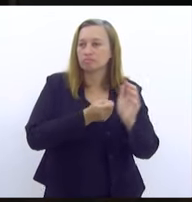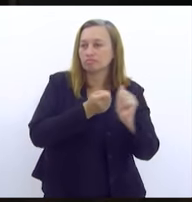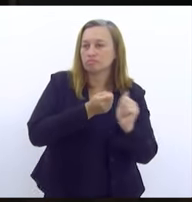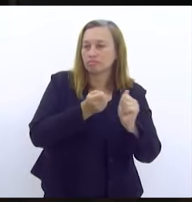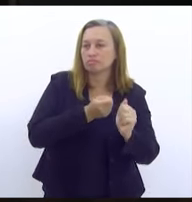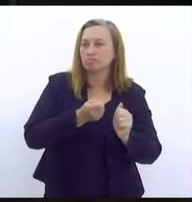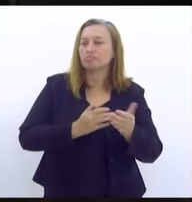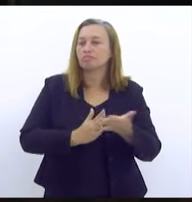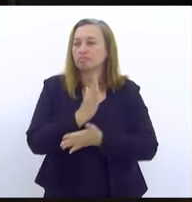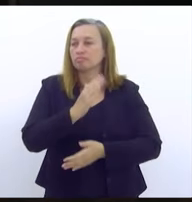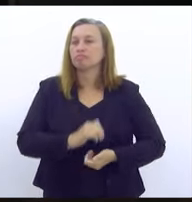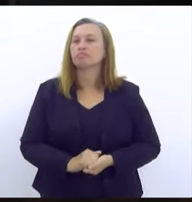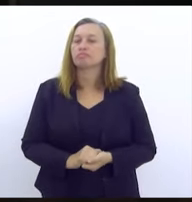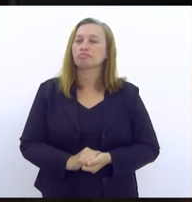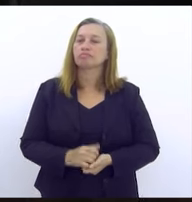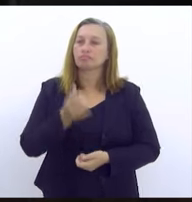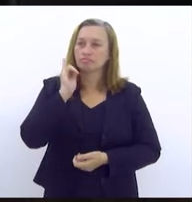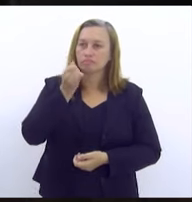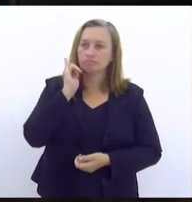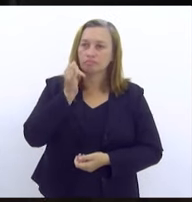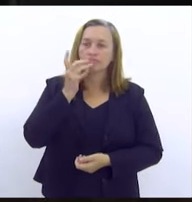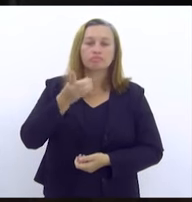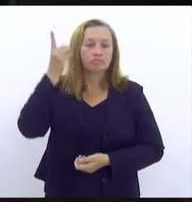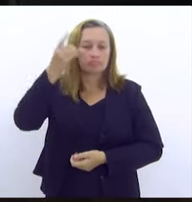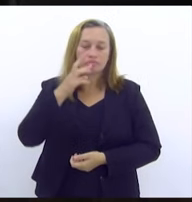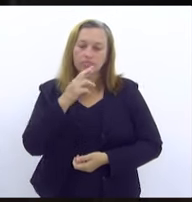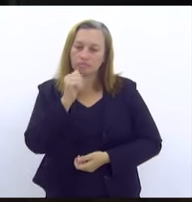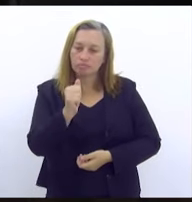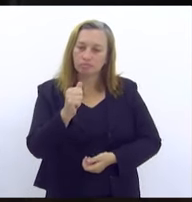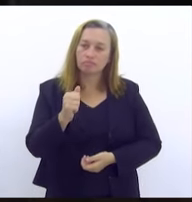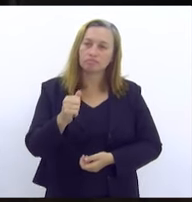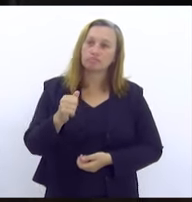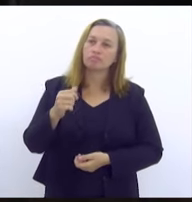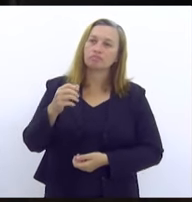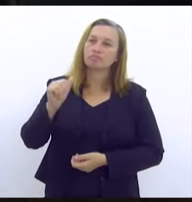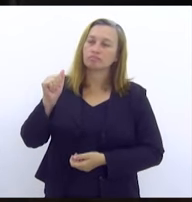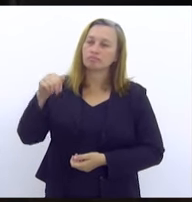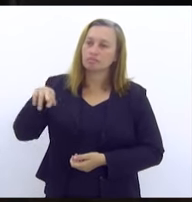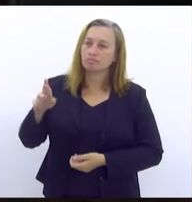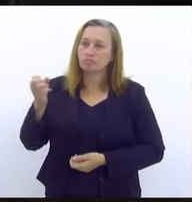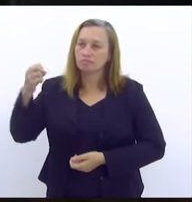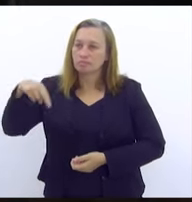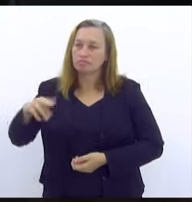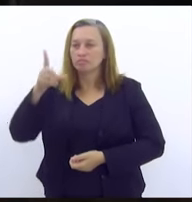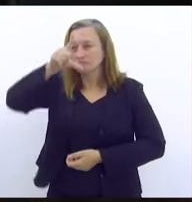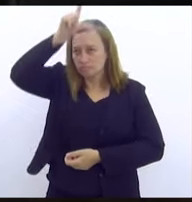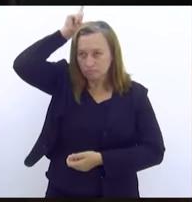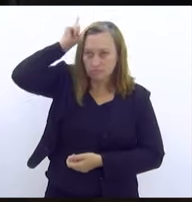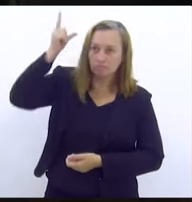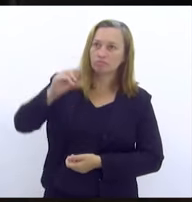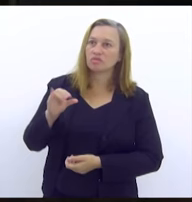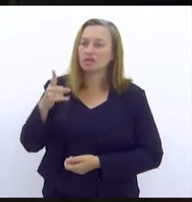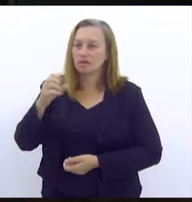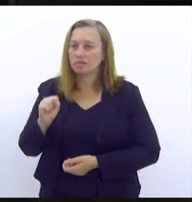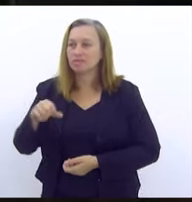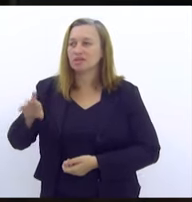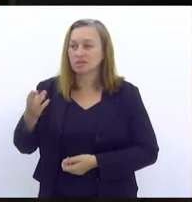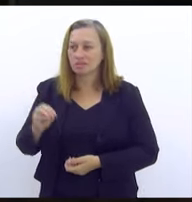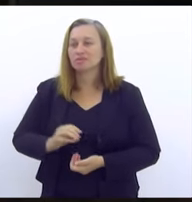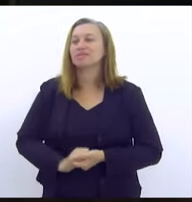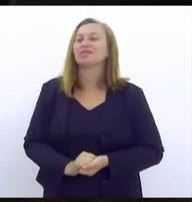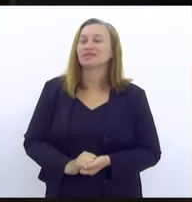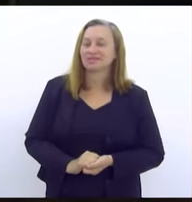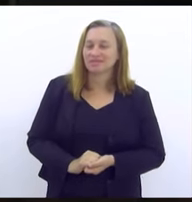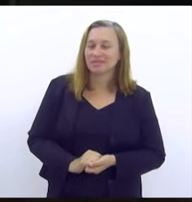Financeira e Controle favorável. Relatores, deputado Rodrigo Amorim, Anderson Moraes, Luiz Paulo e Carlos Macedo. Pendentes